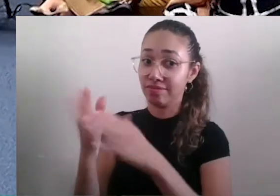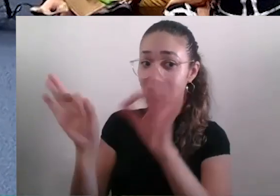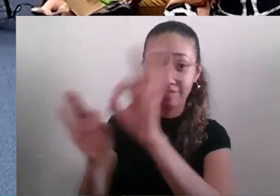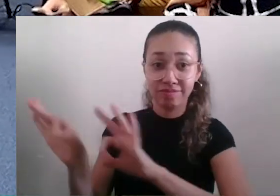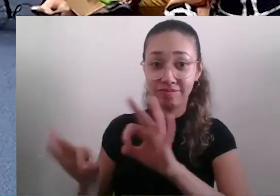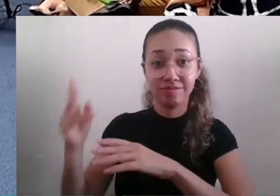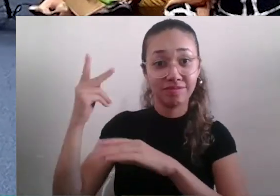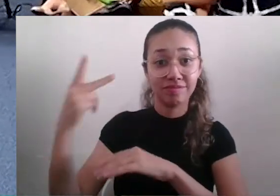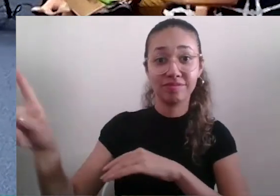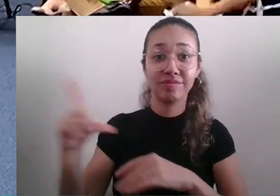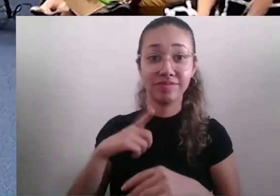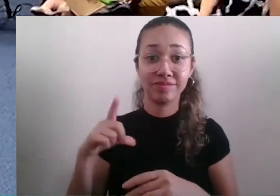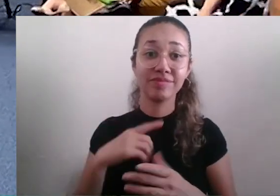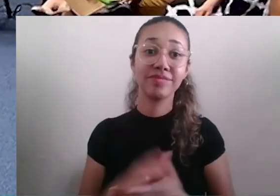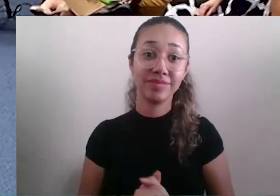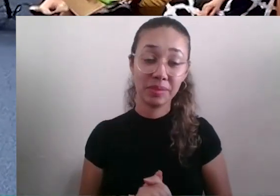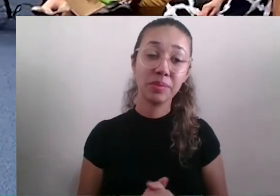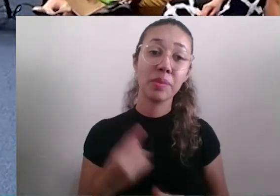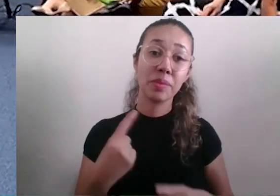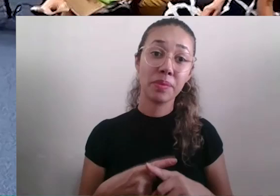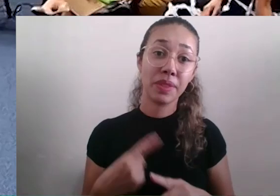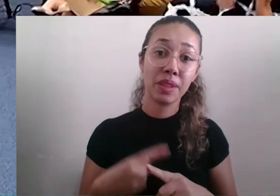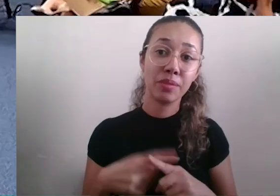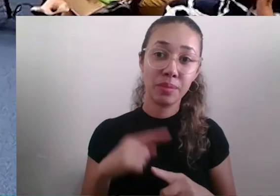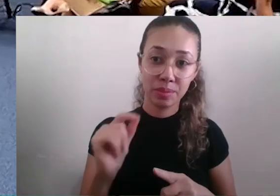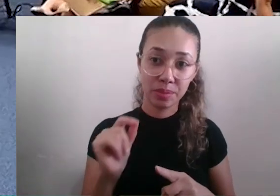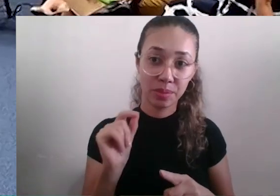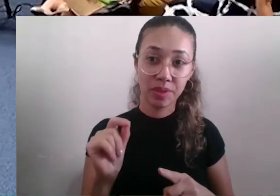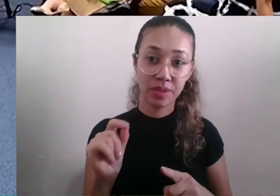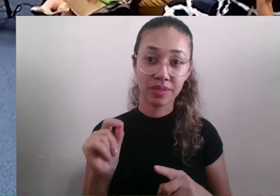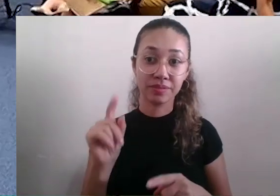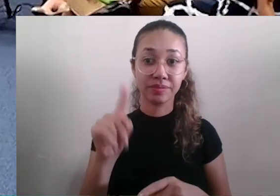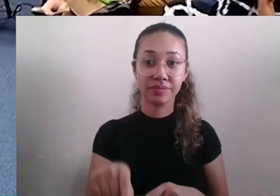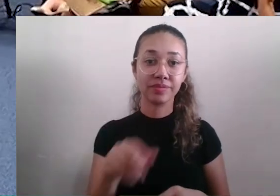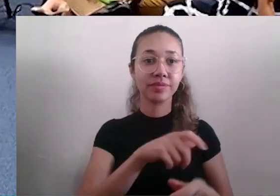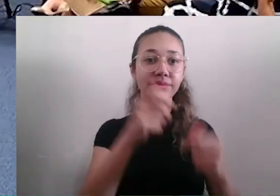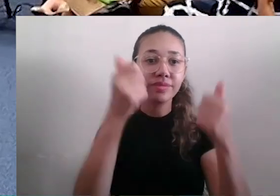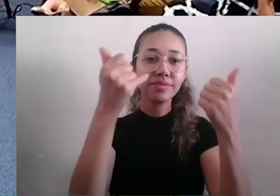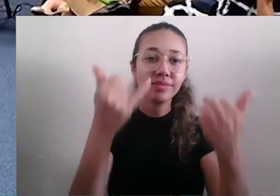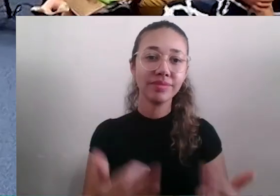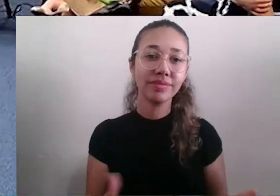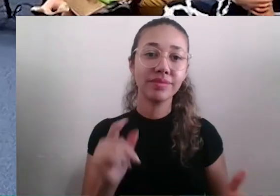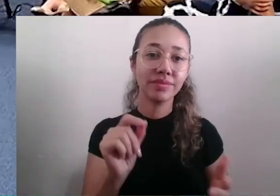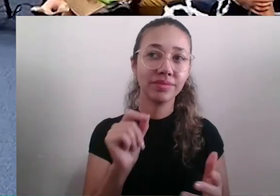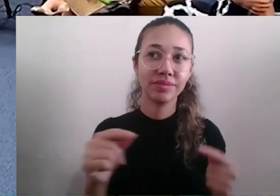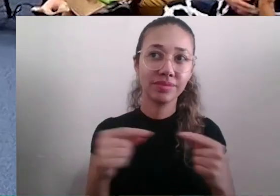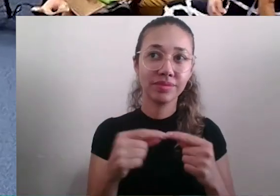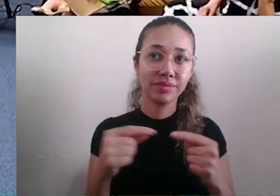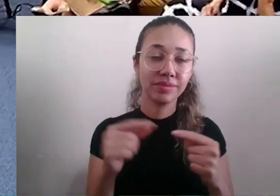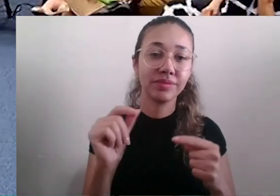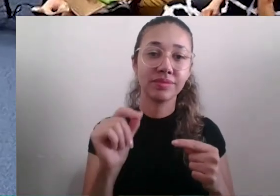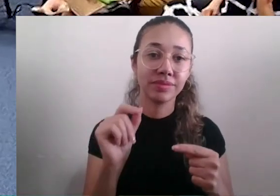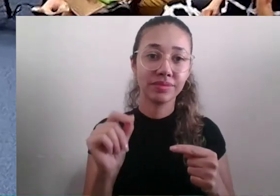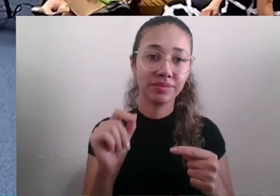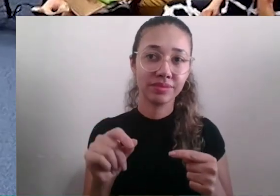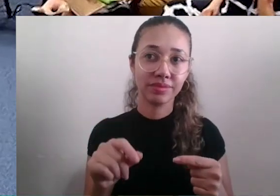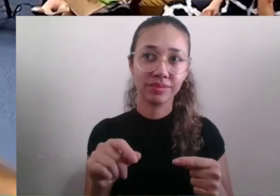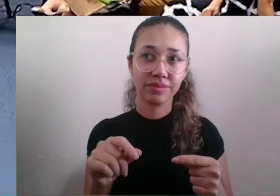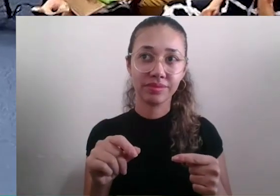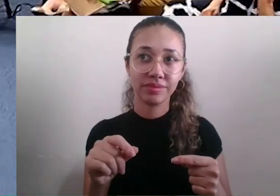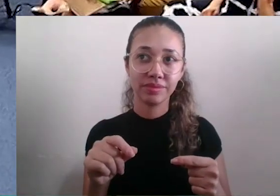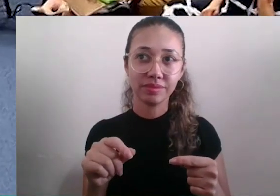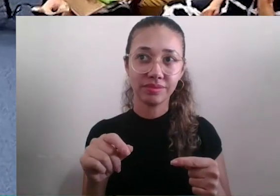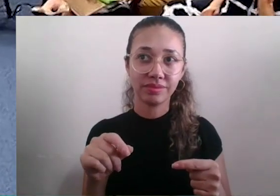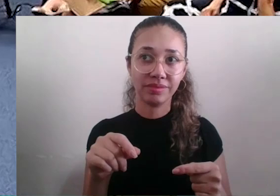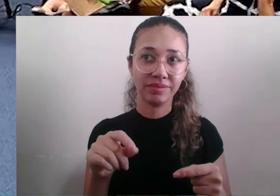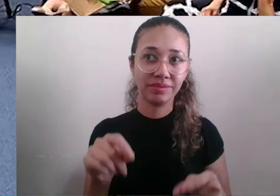é é é bem o que tava sendo dito aqui acho que o grande diferencial é que o praia por